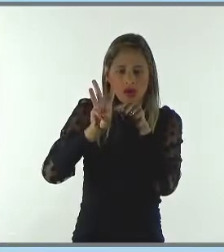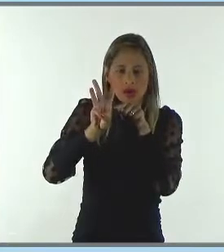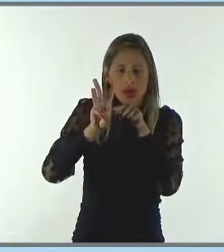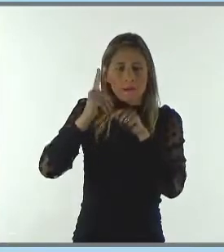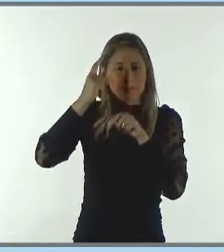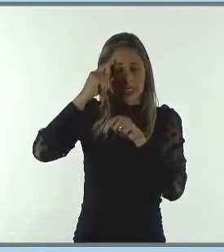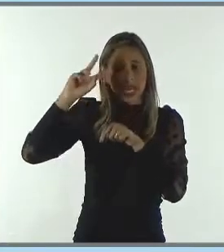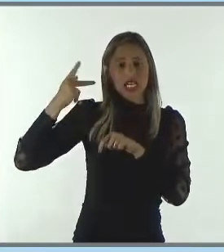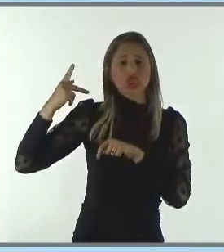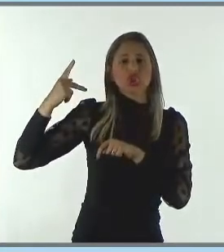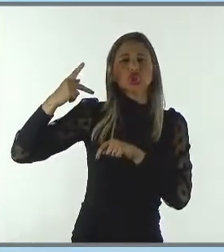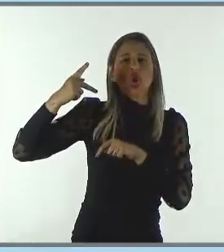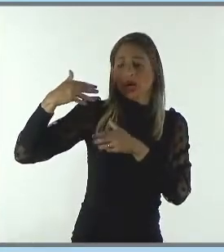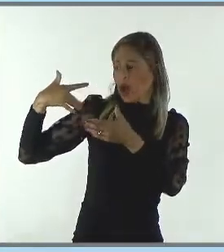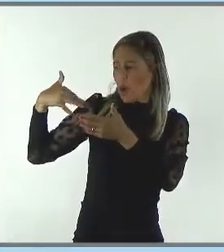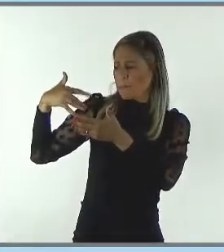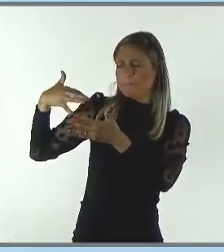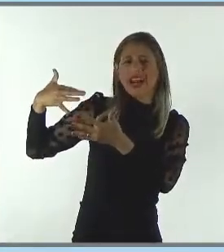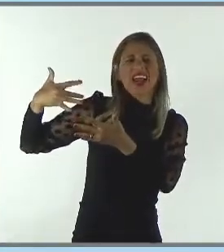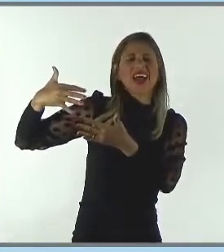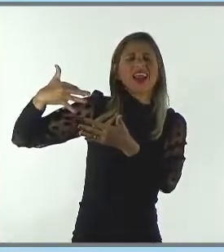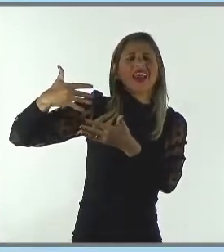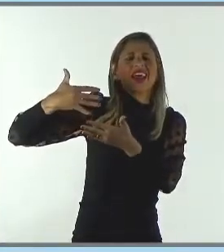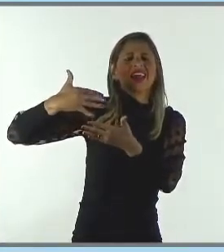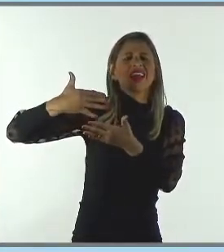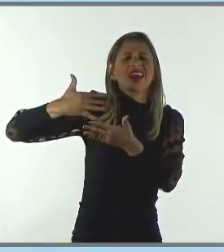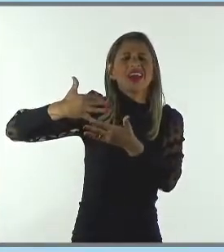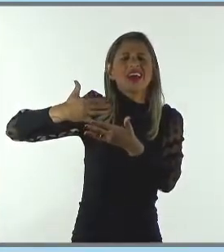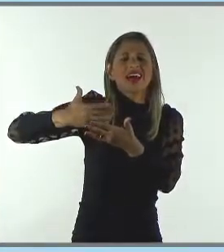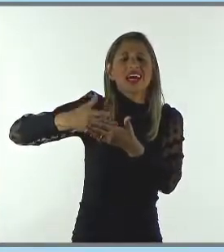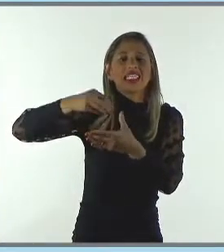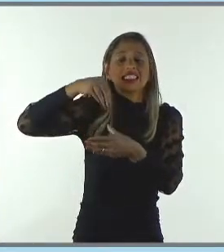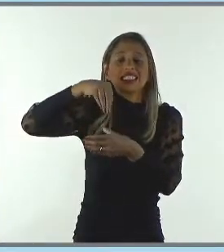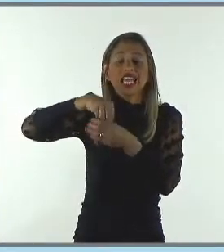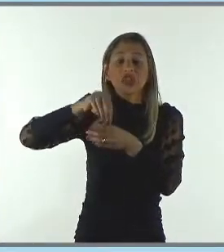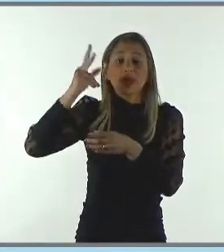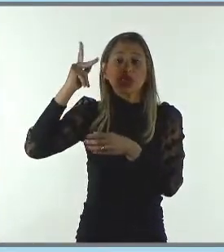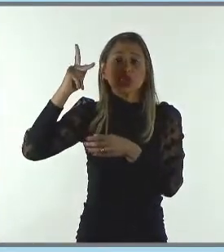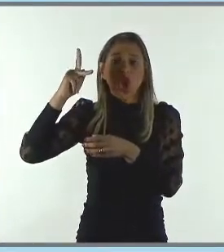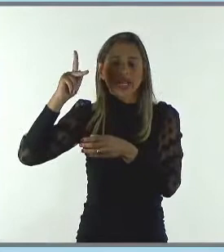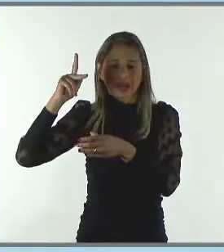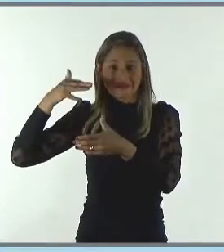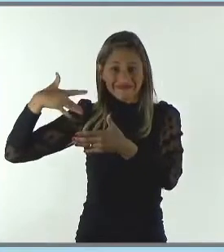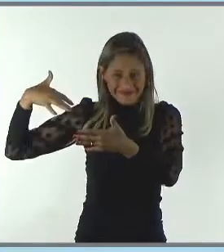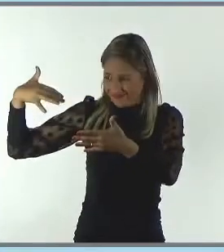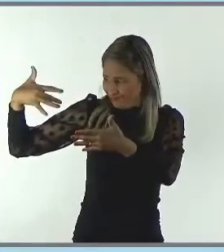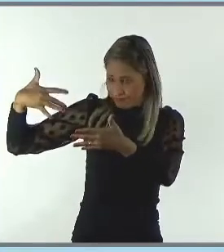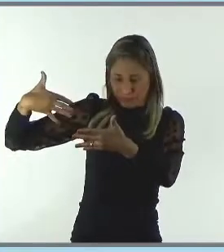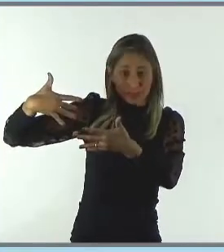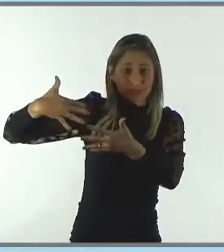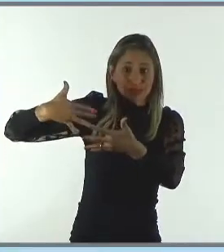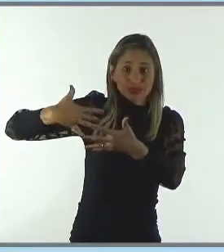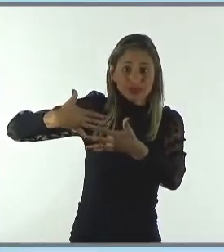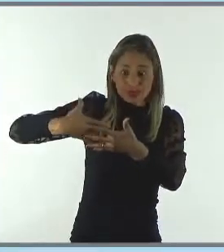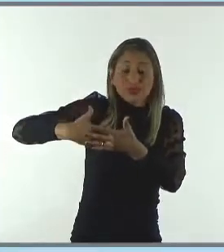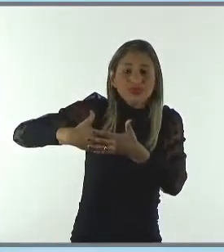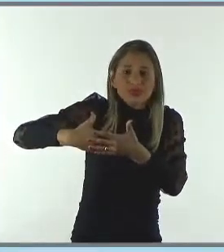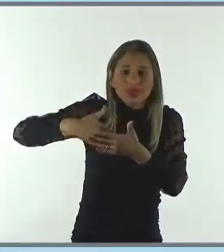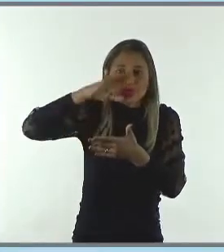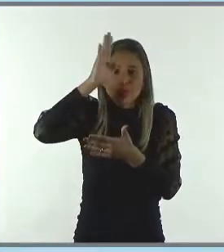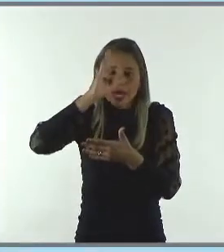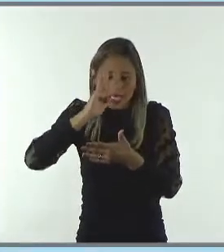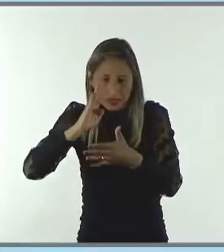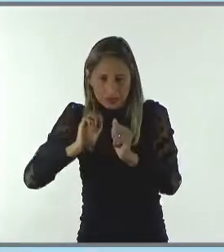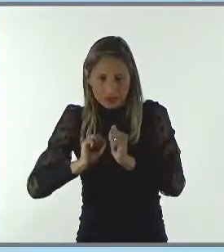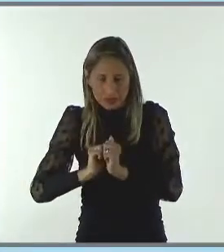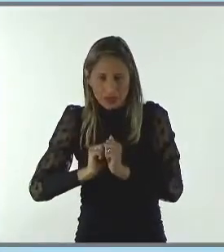da Masa naquilo que eu chamo, dentro de uma visão histórica e social da editoria negra do Brasil. Tá?